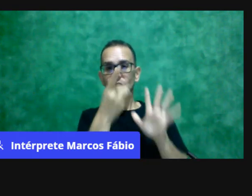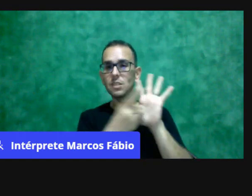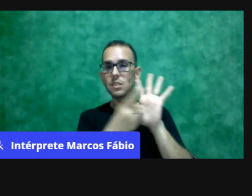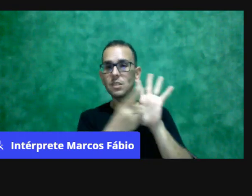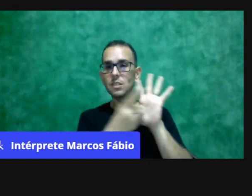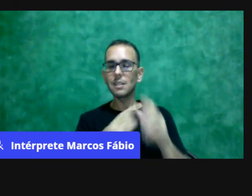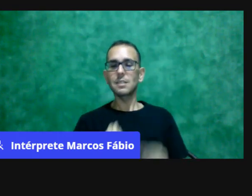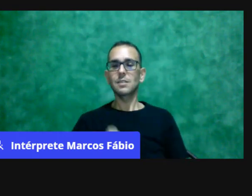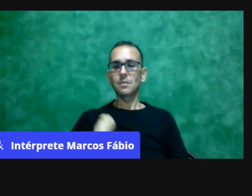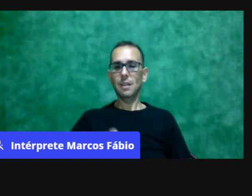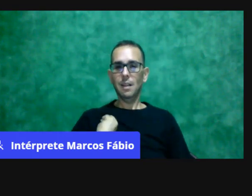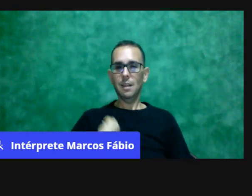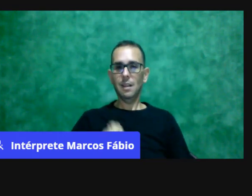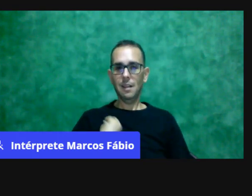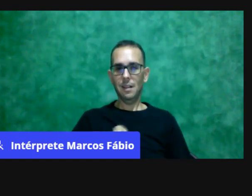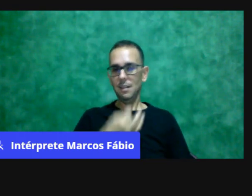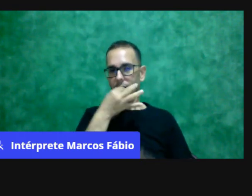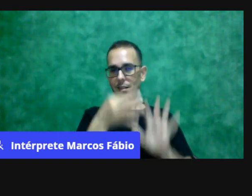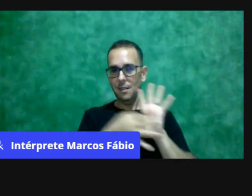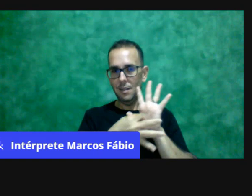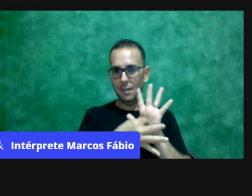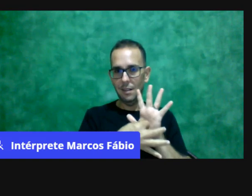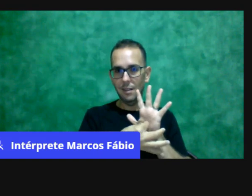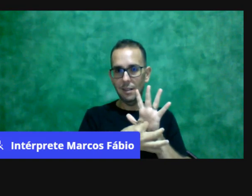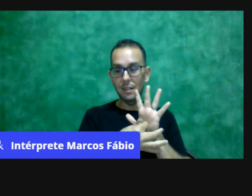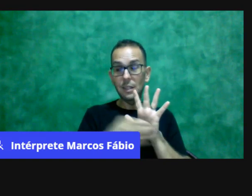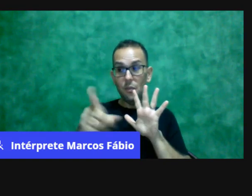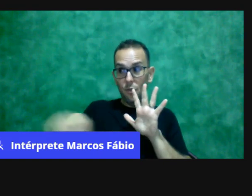vivência, inclusive dicas que nós pegamos de